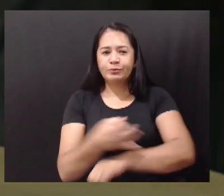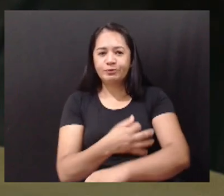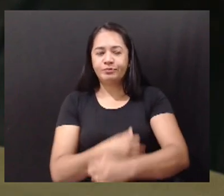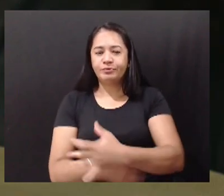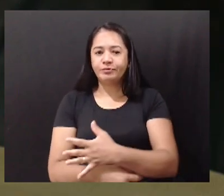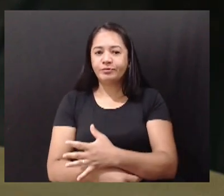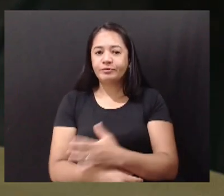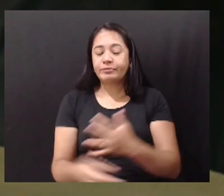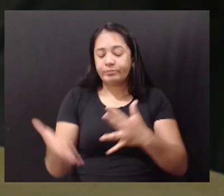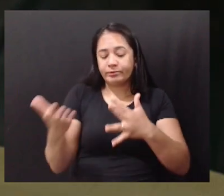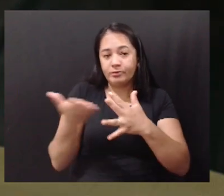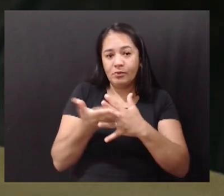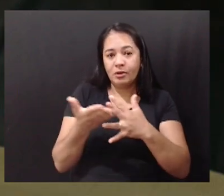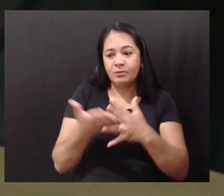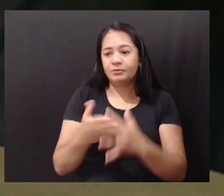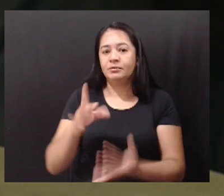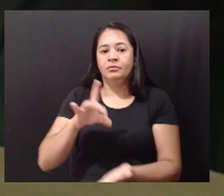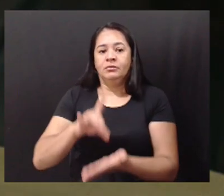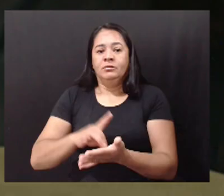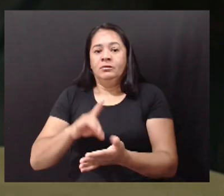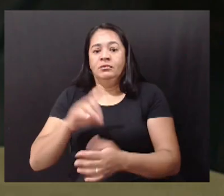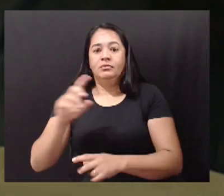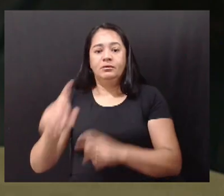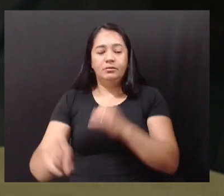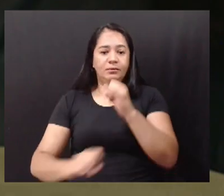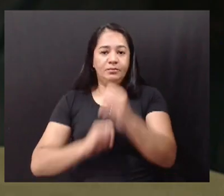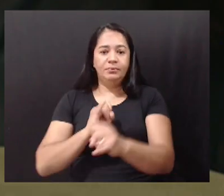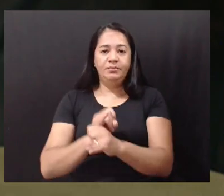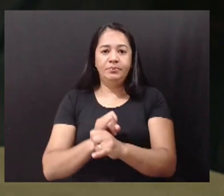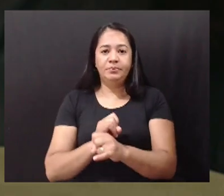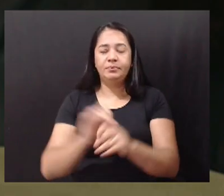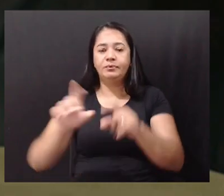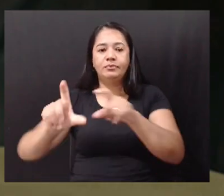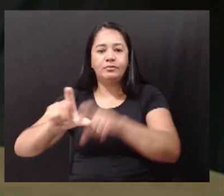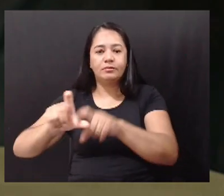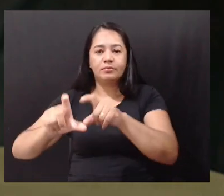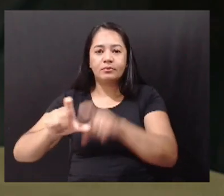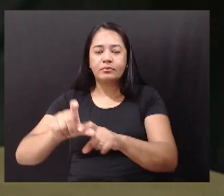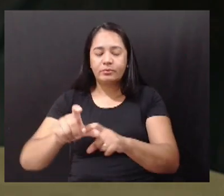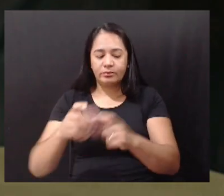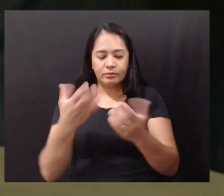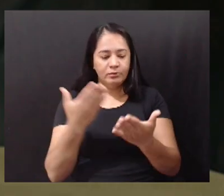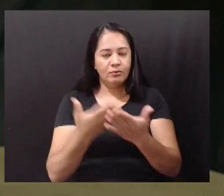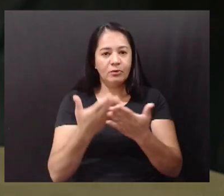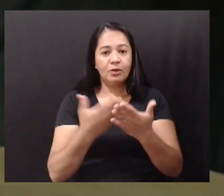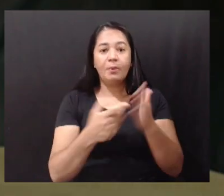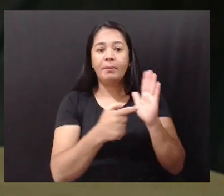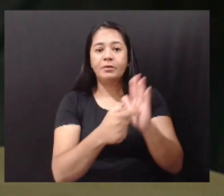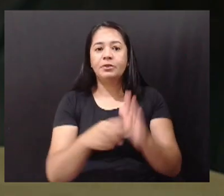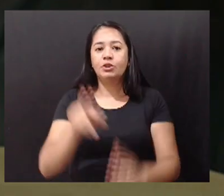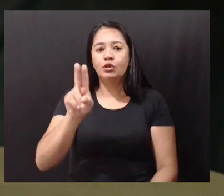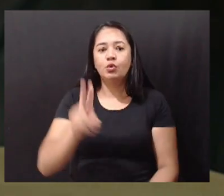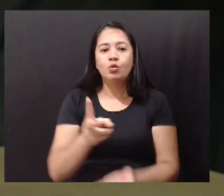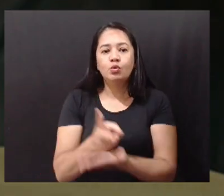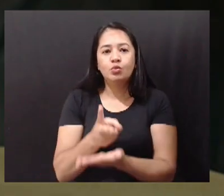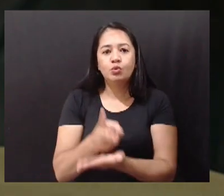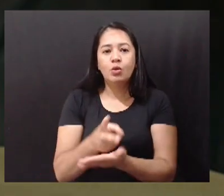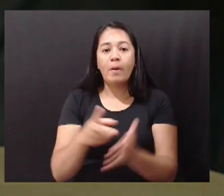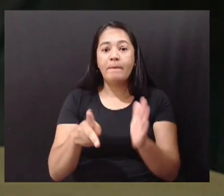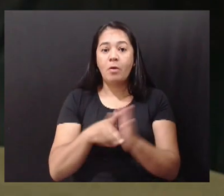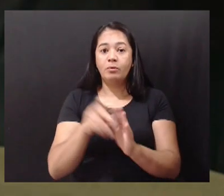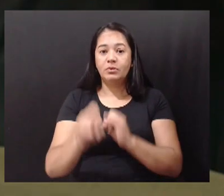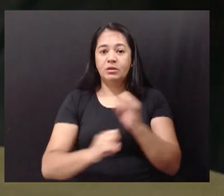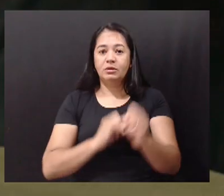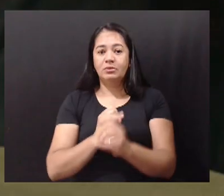que a dependência digital pode se instalar. Estudos já mostram que o uso contínuo e excessivo da tecnologia interfere na rotina,